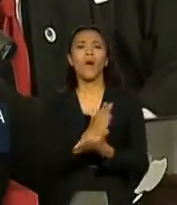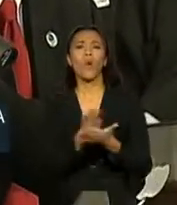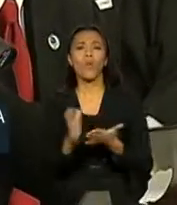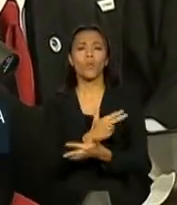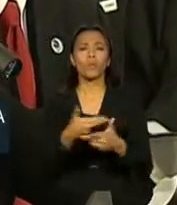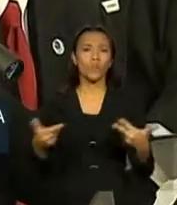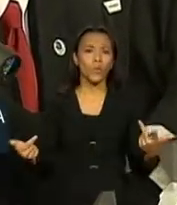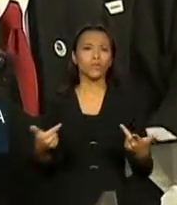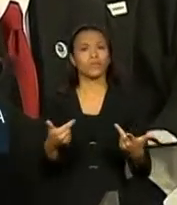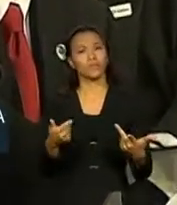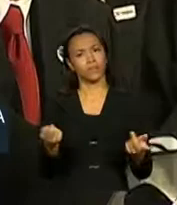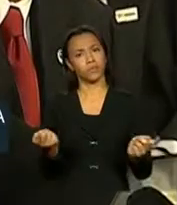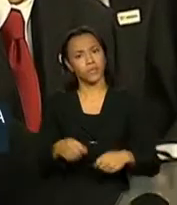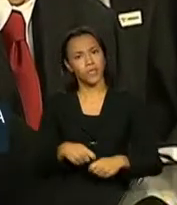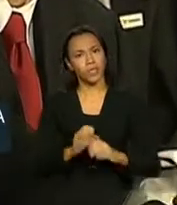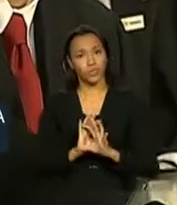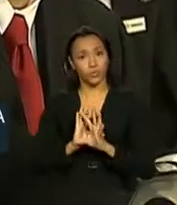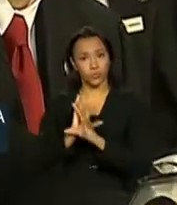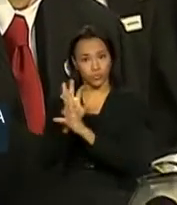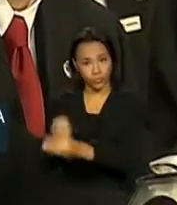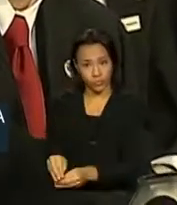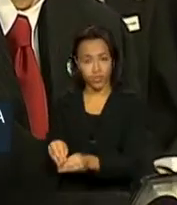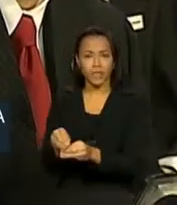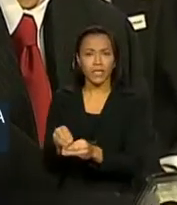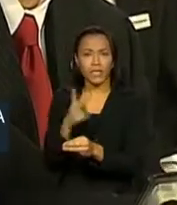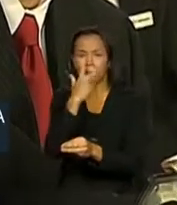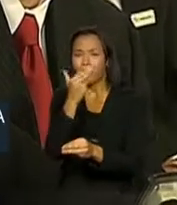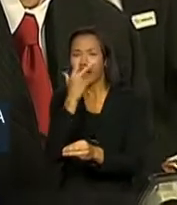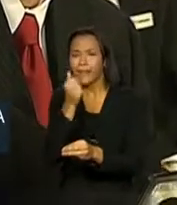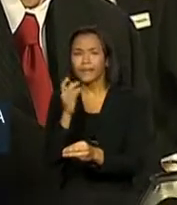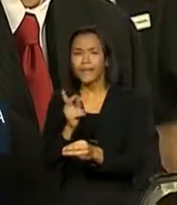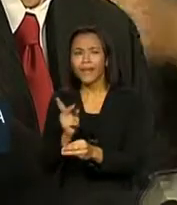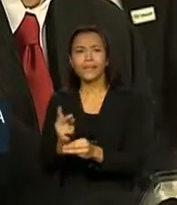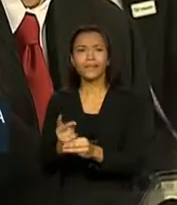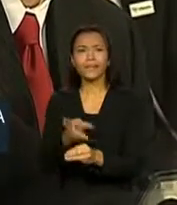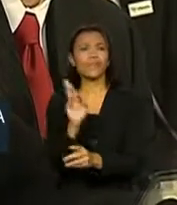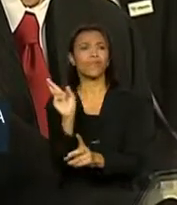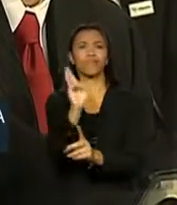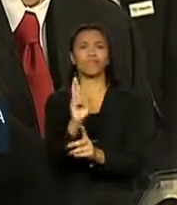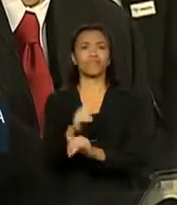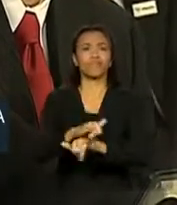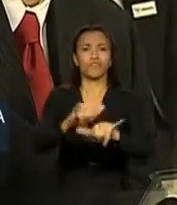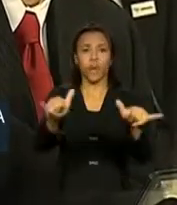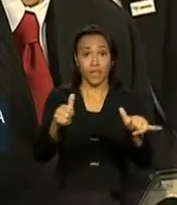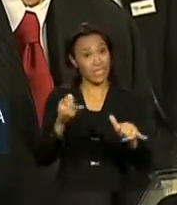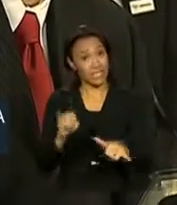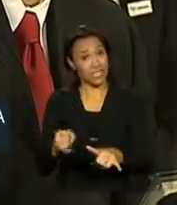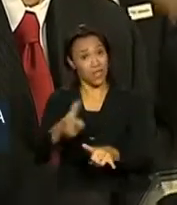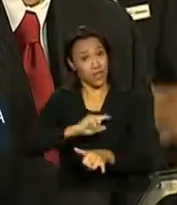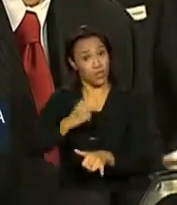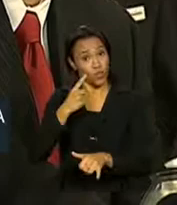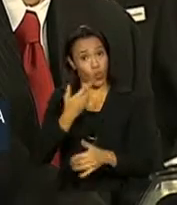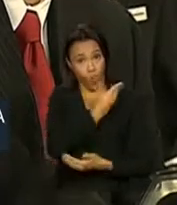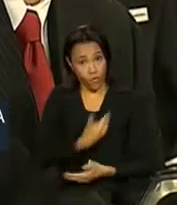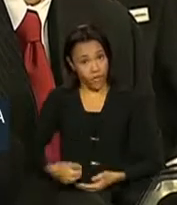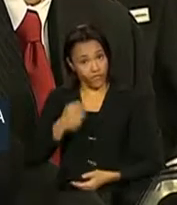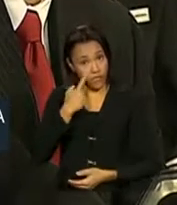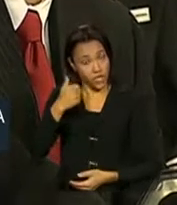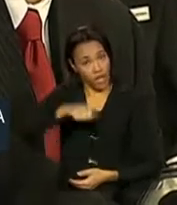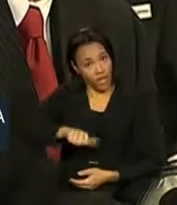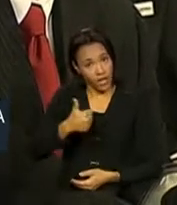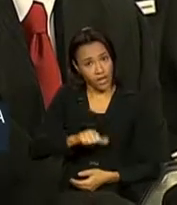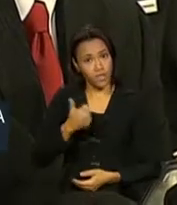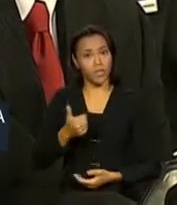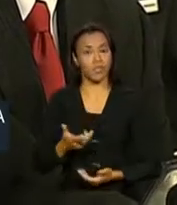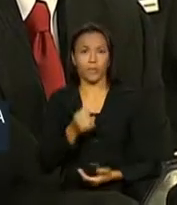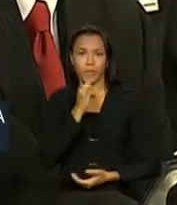falando que poderia sair junto com esse pacote e que parece que não saíram e saber se isso está sendo avaliado pelo governo. Seria a